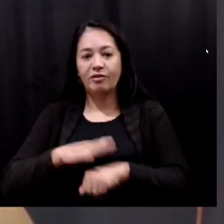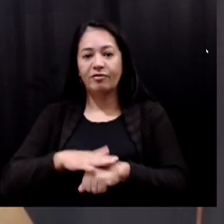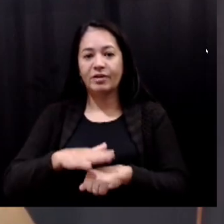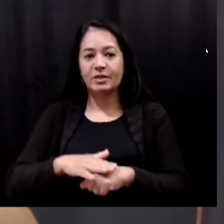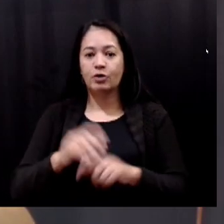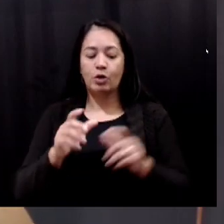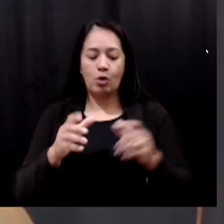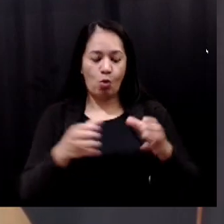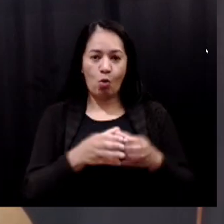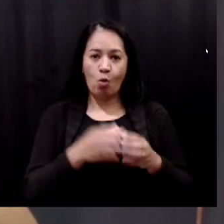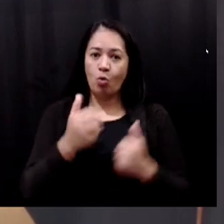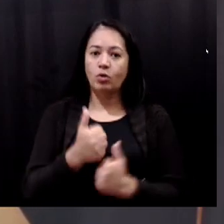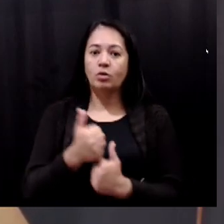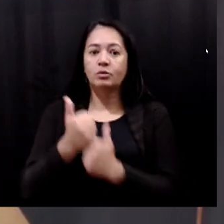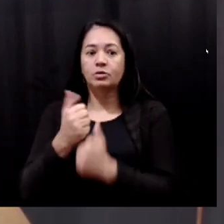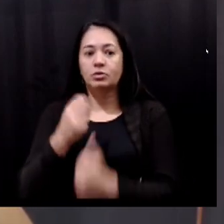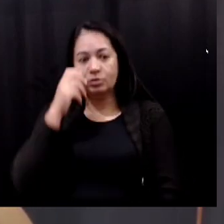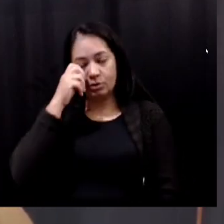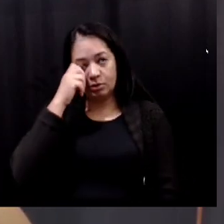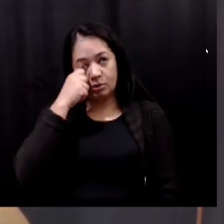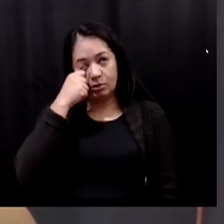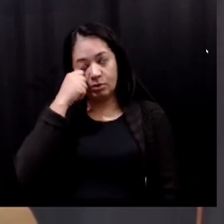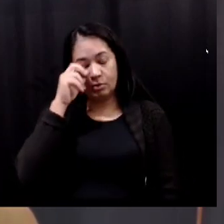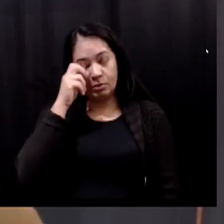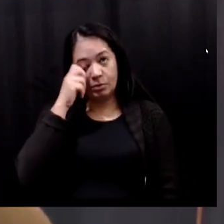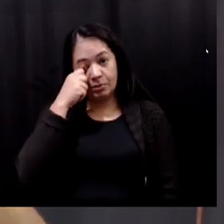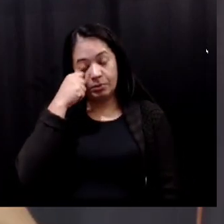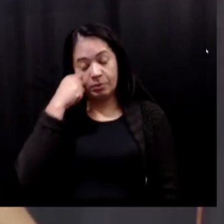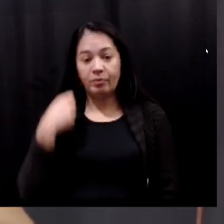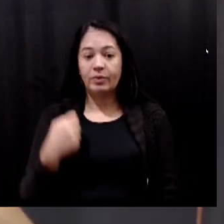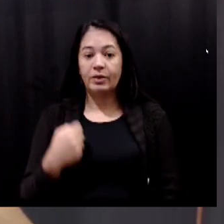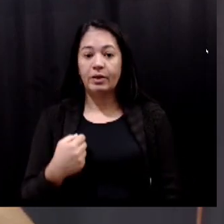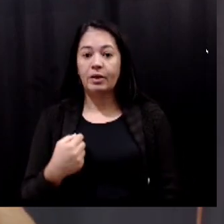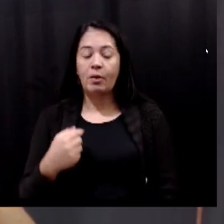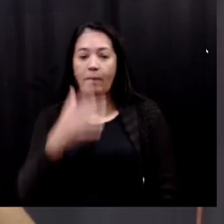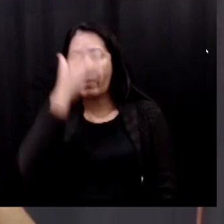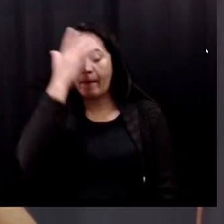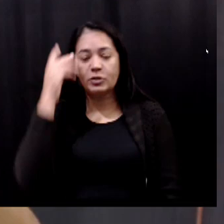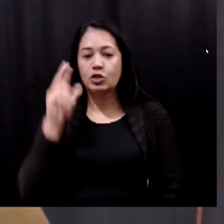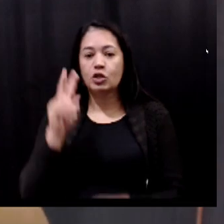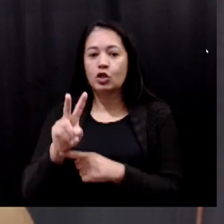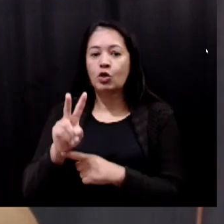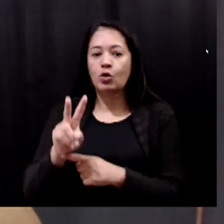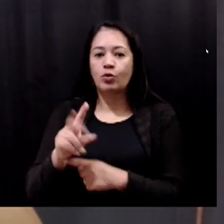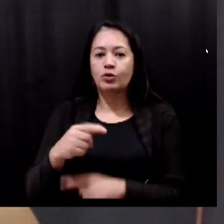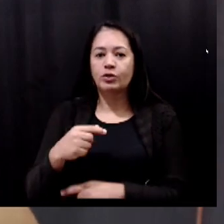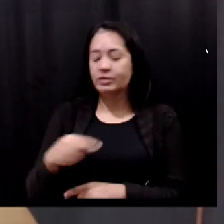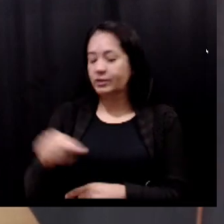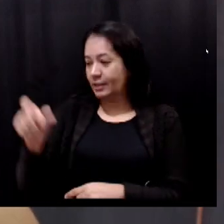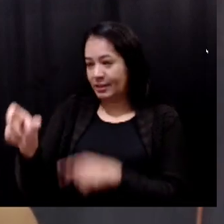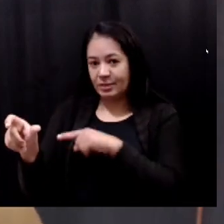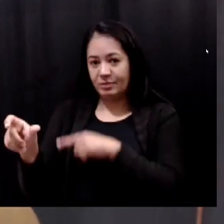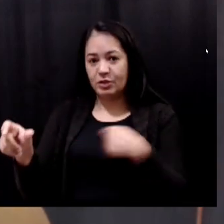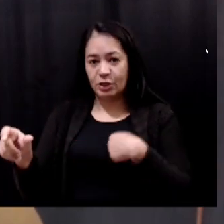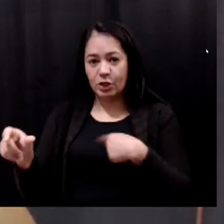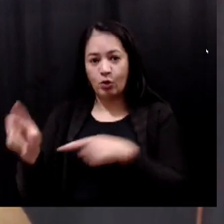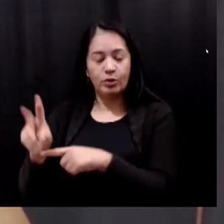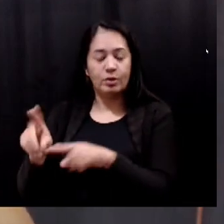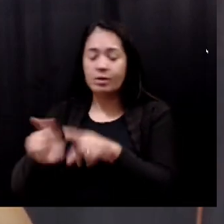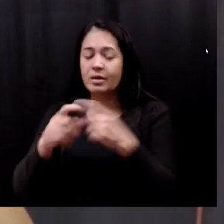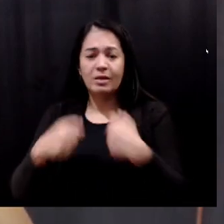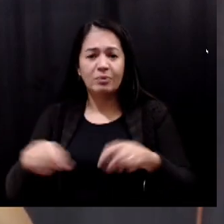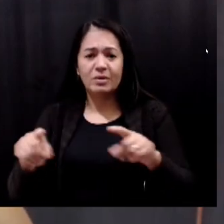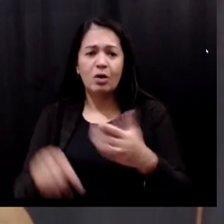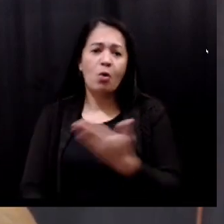para que possa. E uma rede de apoio não necessariamente precisa ser uma pessoa que vai cuidar da pessoa que a gente está cuidando, tá? Pode ser um amigo que a gente vai para chorar